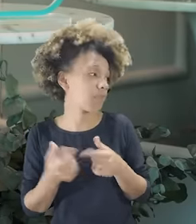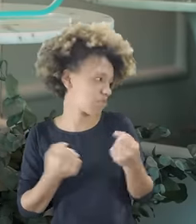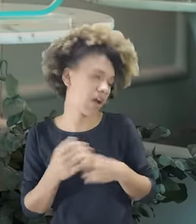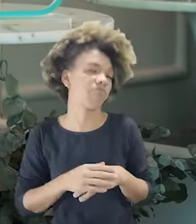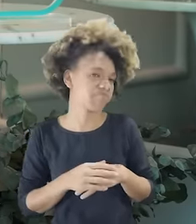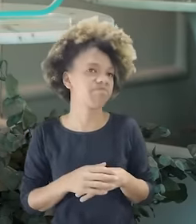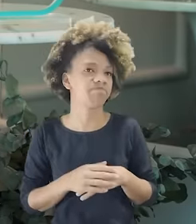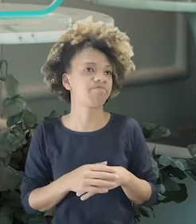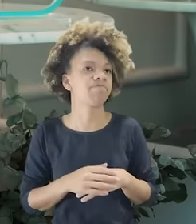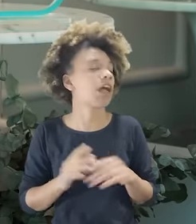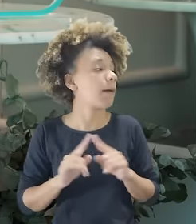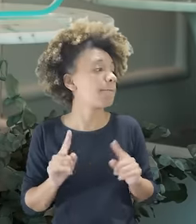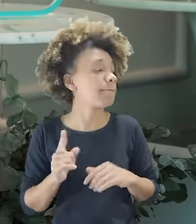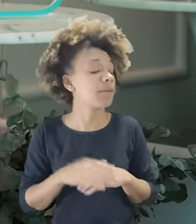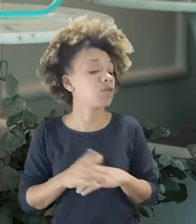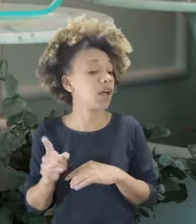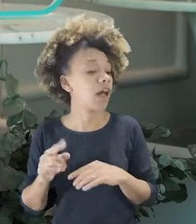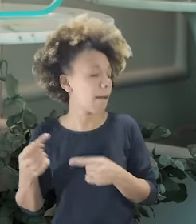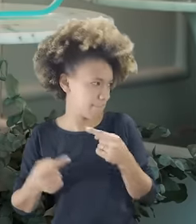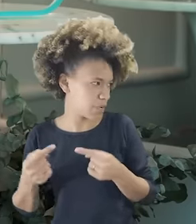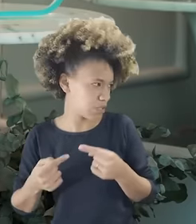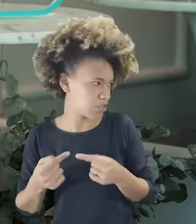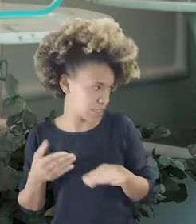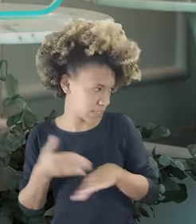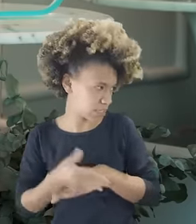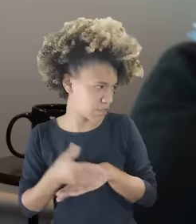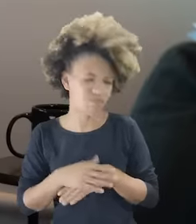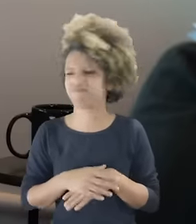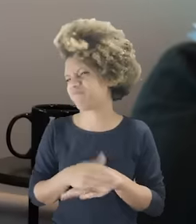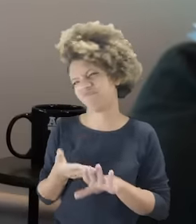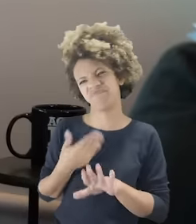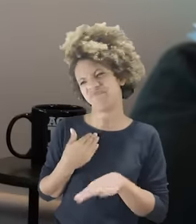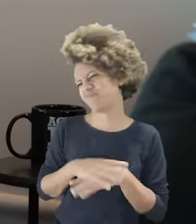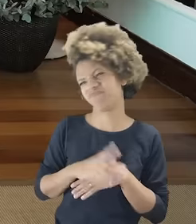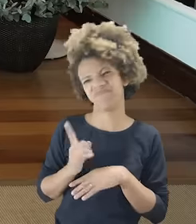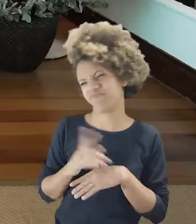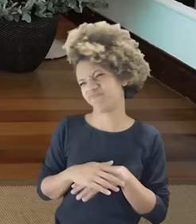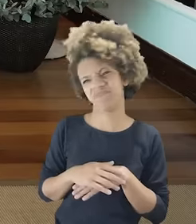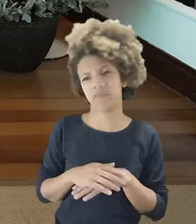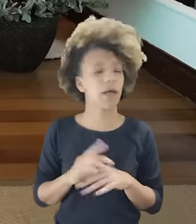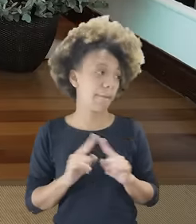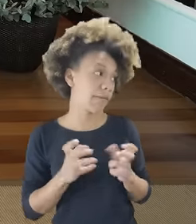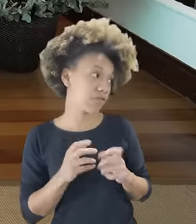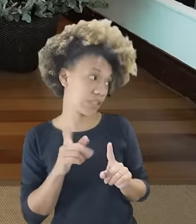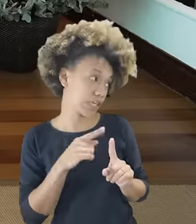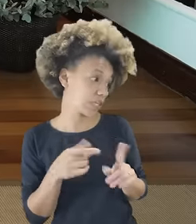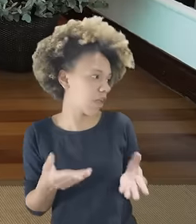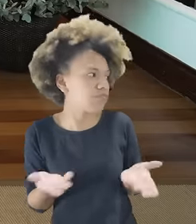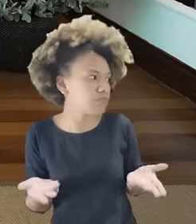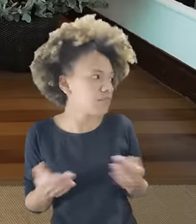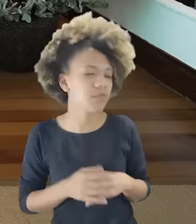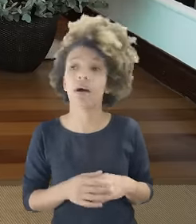é um problema não é não é lá política sem se envolve eu prefiro não eu prefiro você quer ser